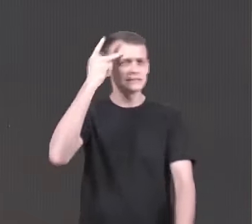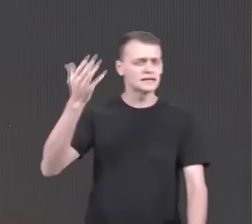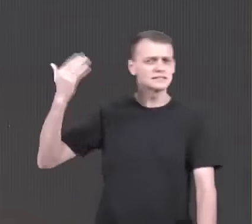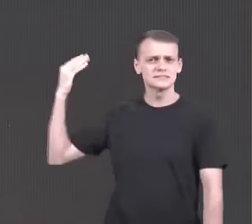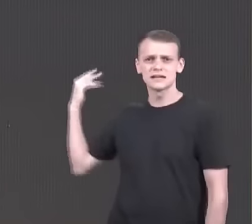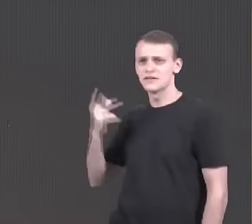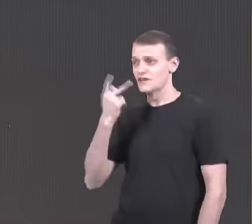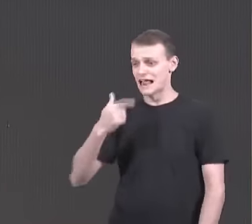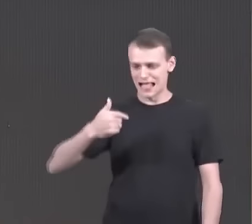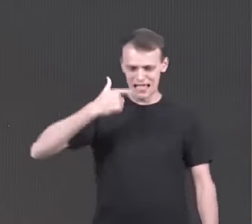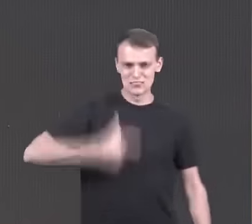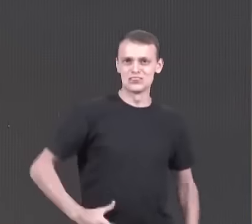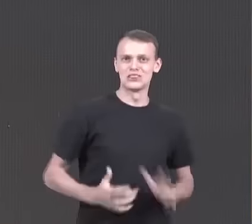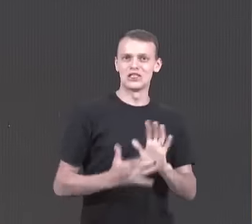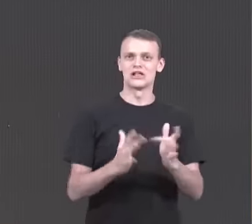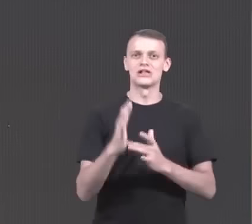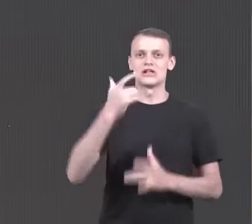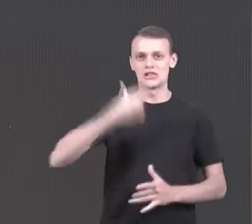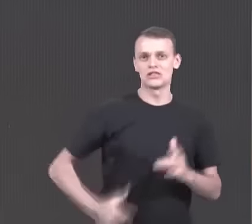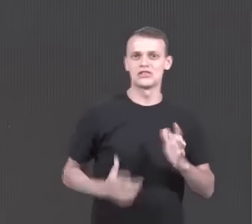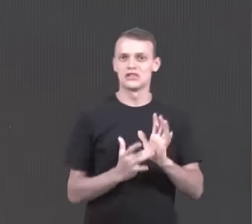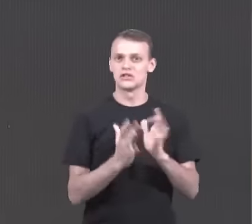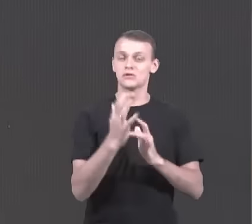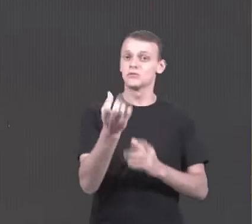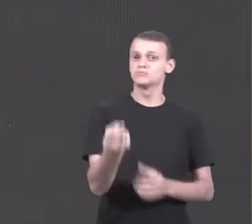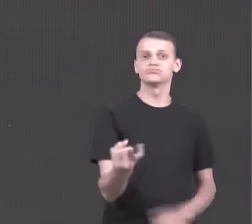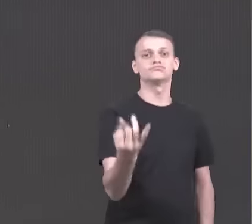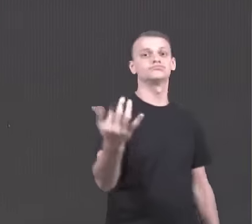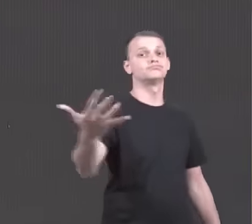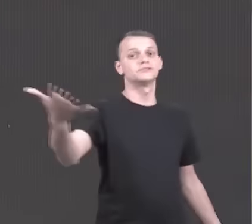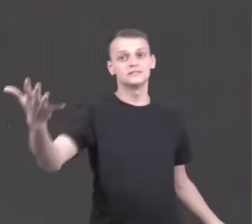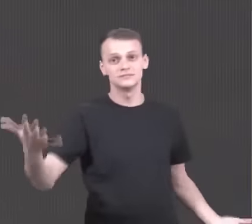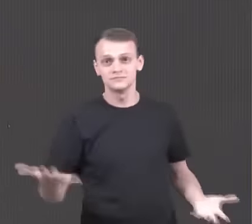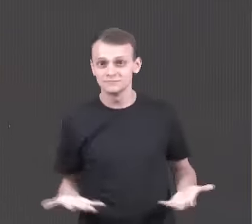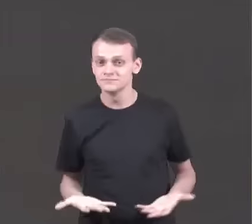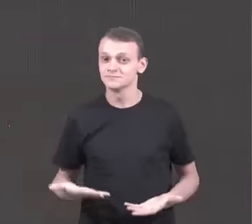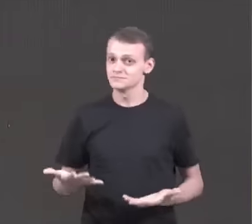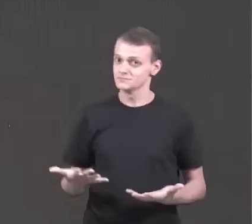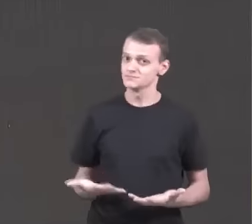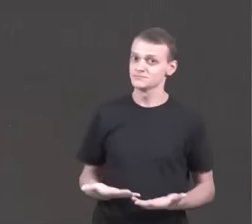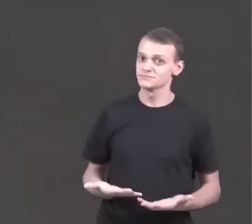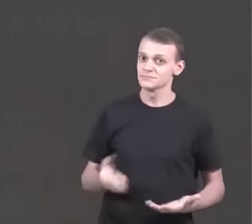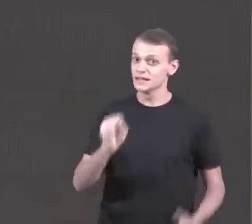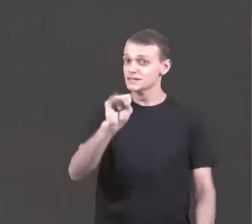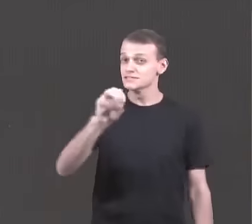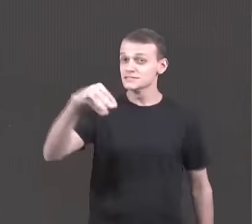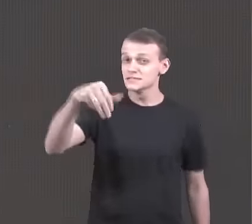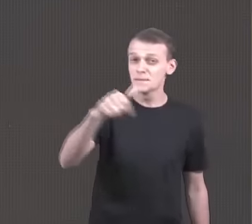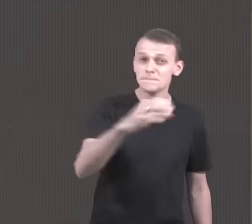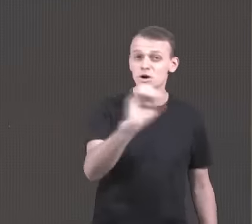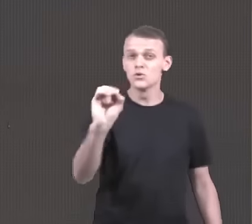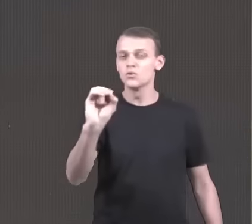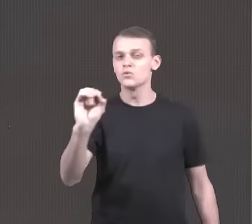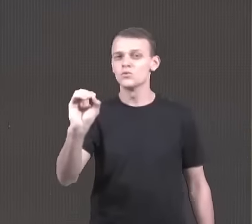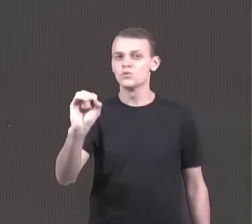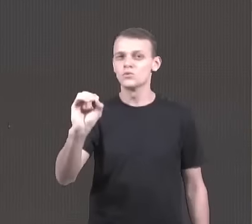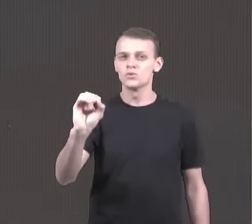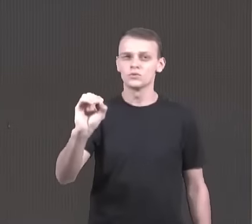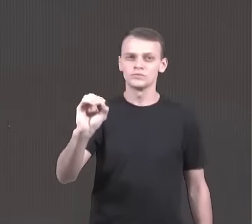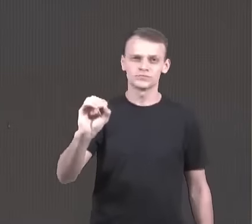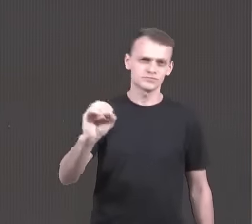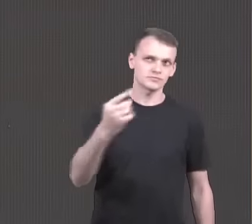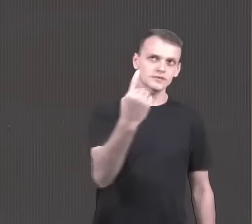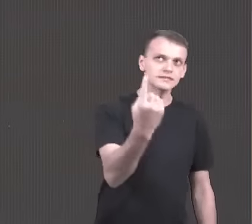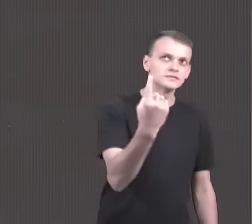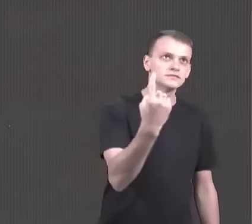mas eu quero falar somente de três, bem rápido. Simão Bar Kochba foi o líder da revolta contra os romanos no